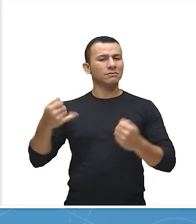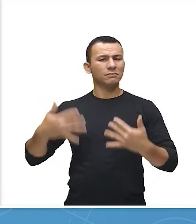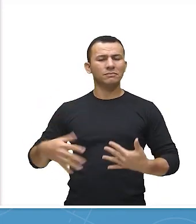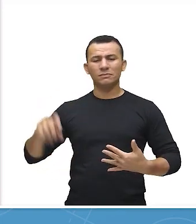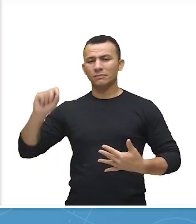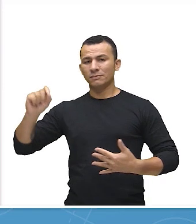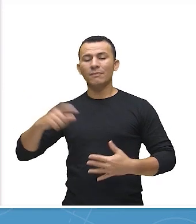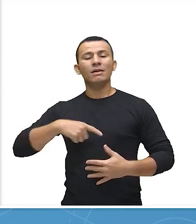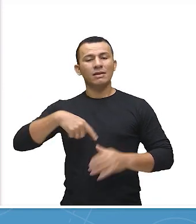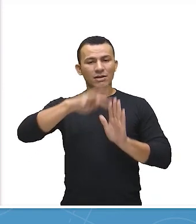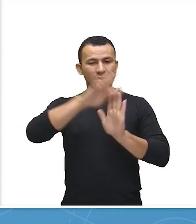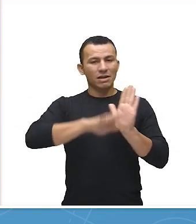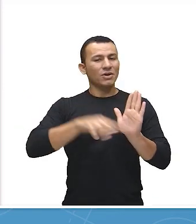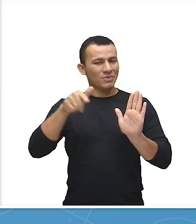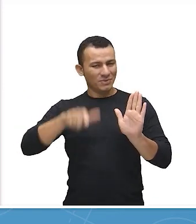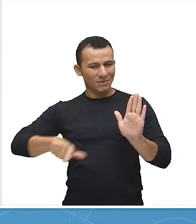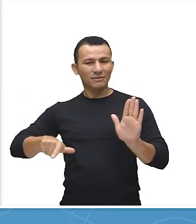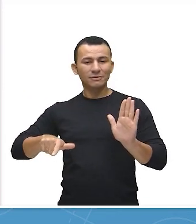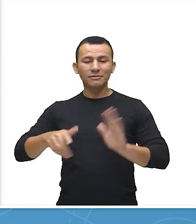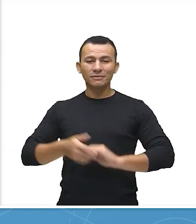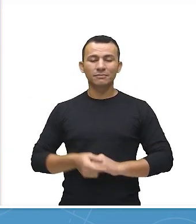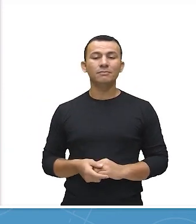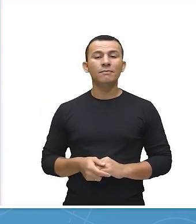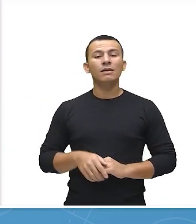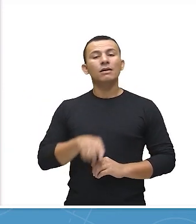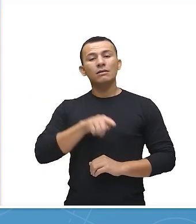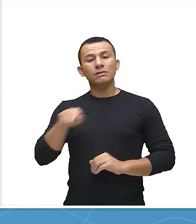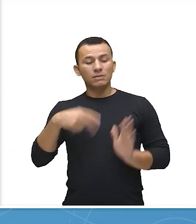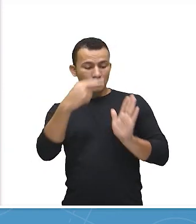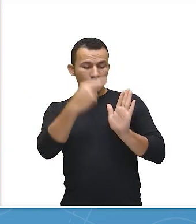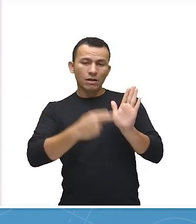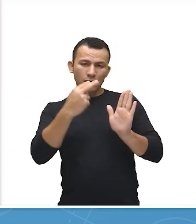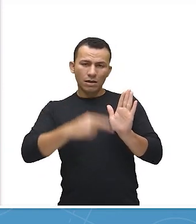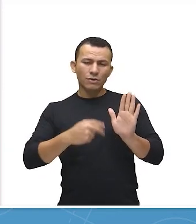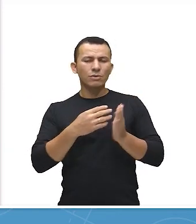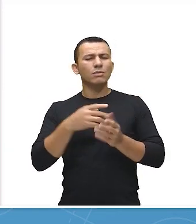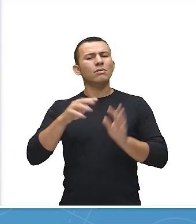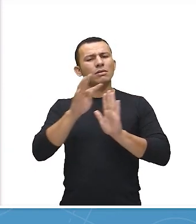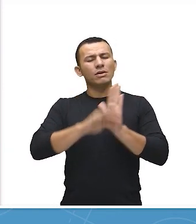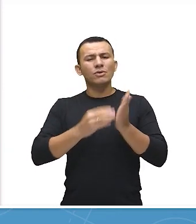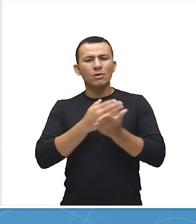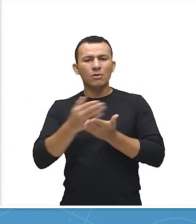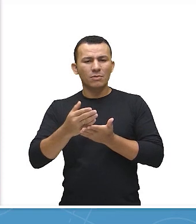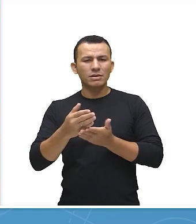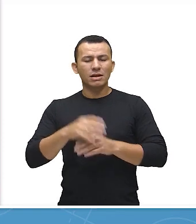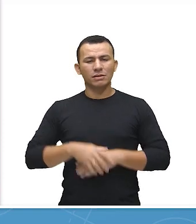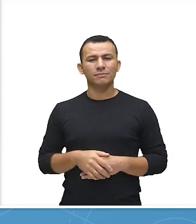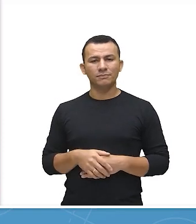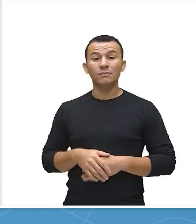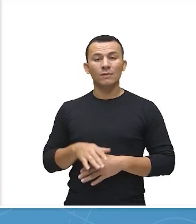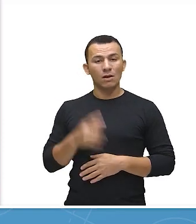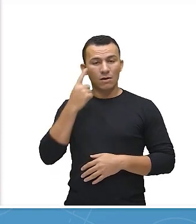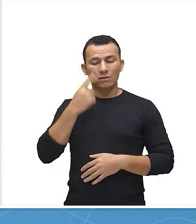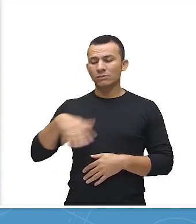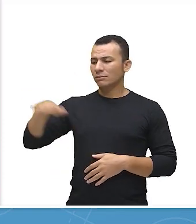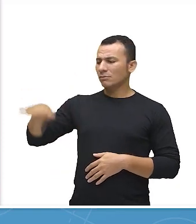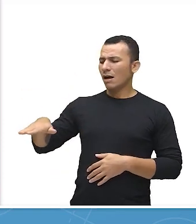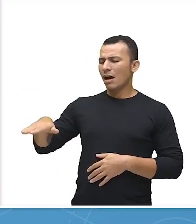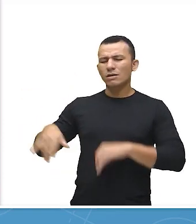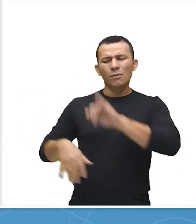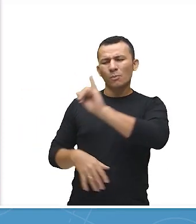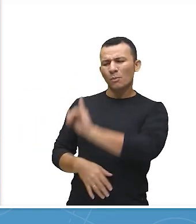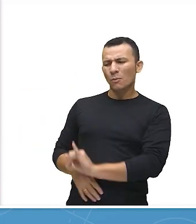texto, novamente. Observe que ele começa, né, baixa e magra. Você começa a perceber